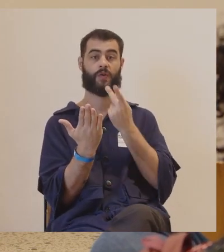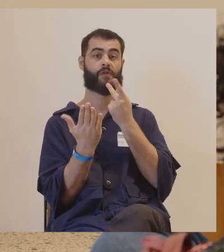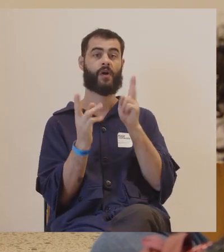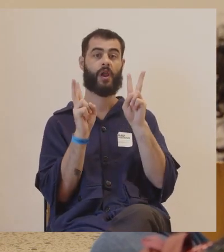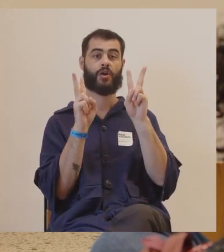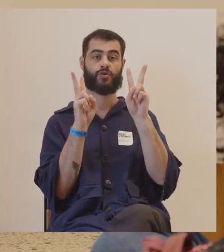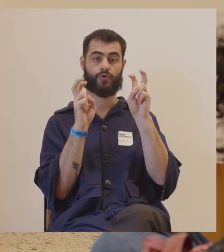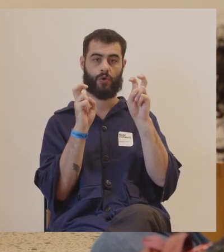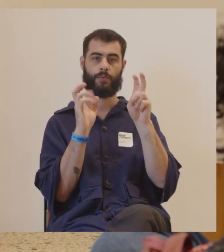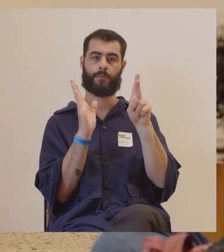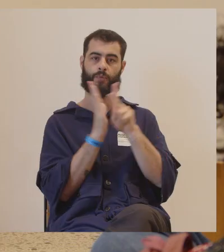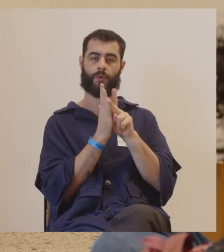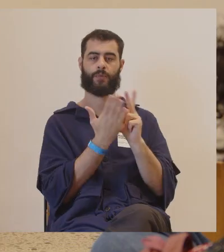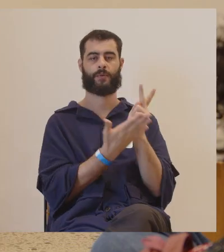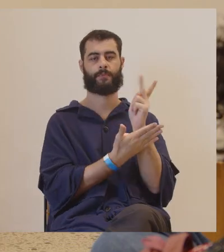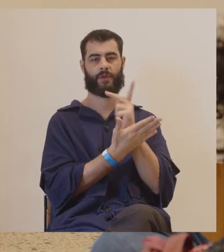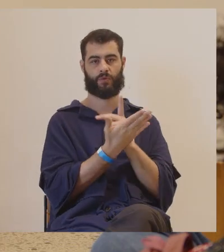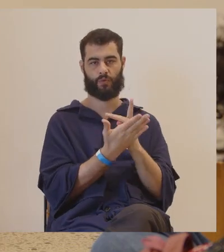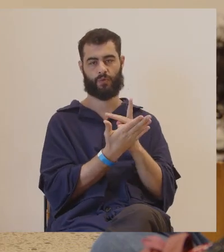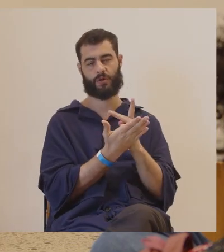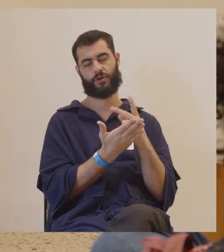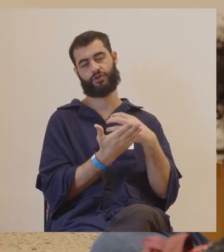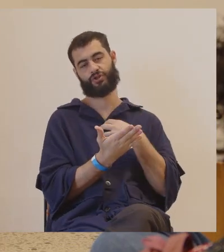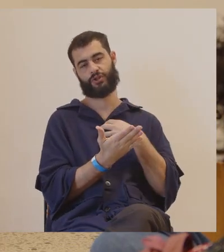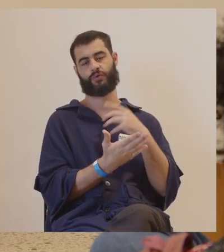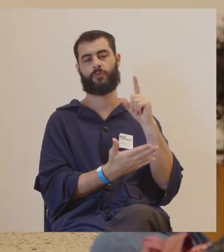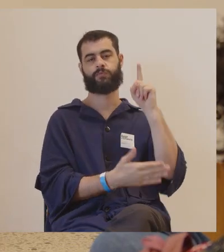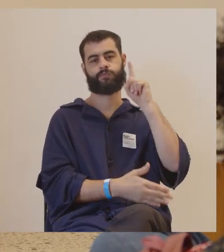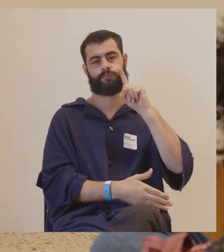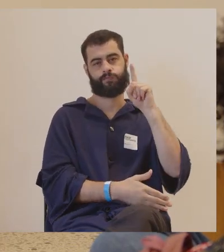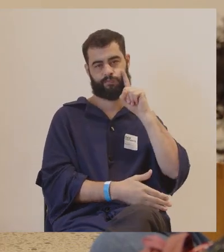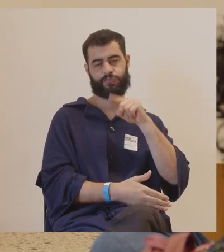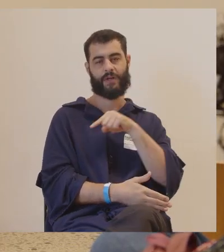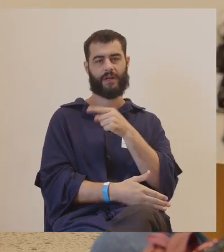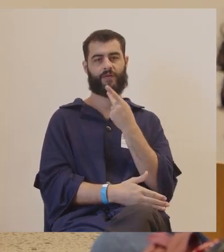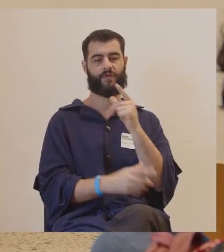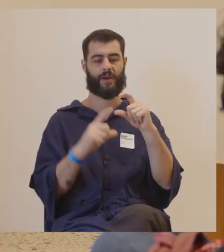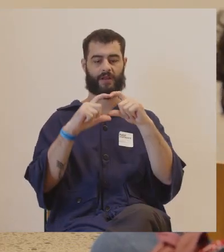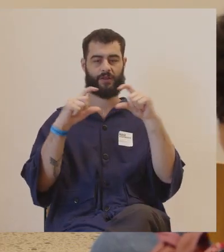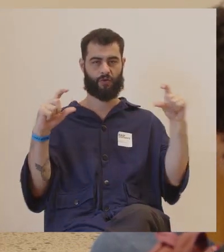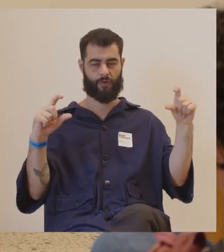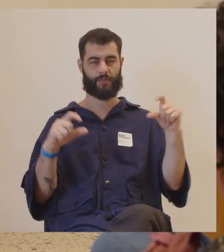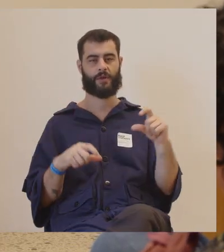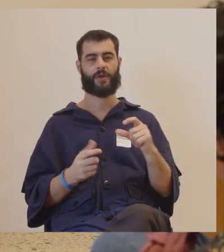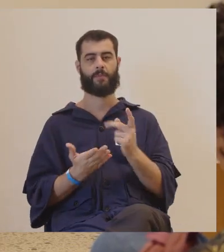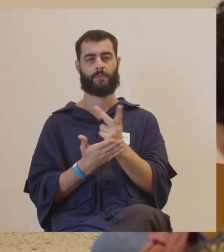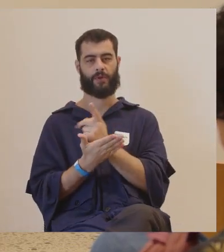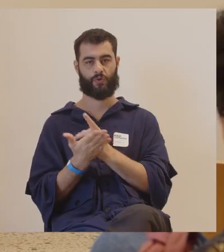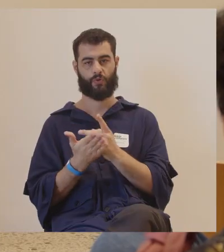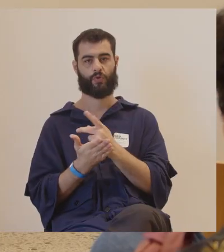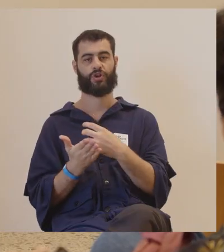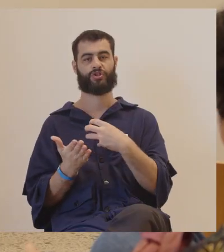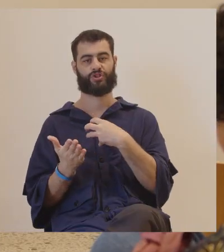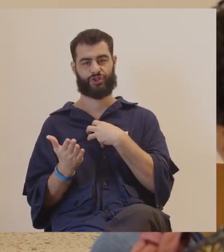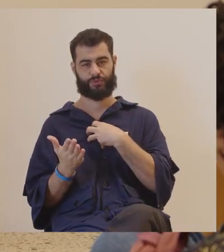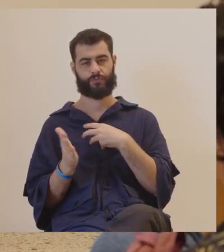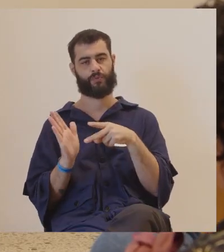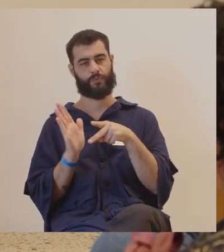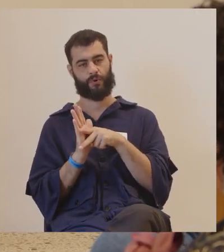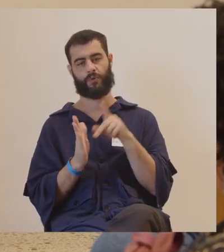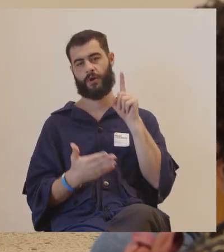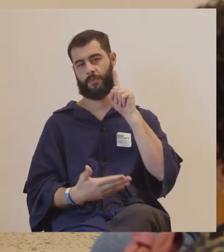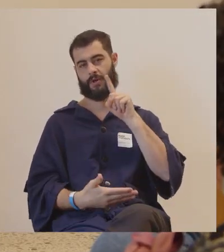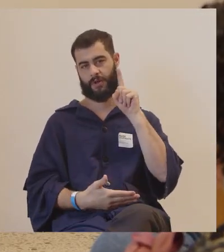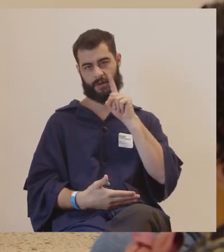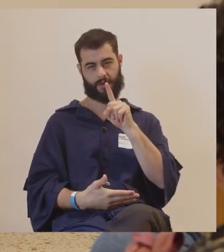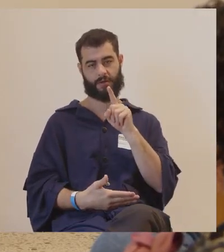de tipo americano, como ele chama. Ele tem um texto que chama Pintura de Tipo Americano, que ele está falando do Clifford Steele, dessa invenção da